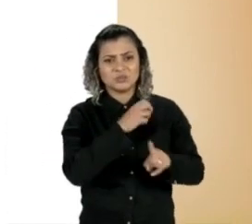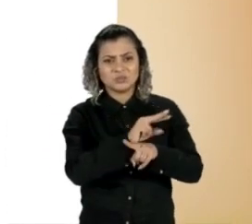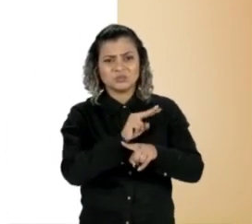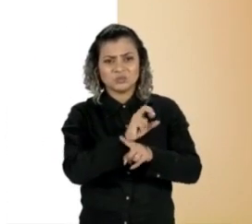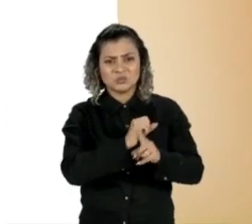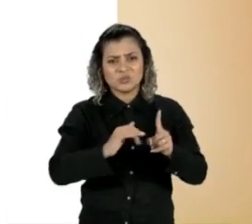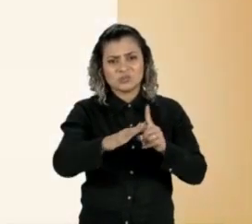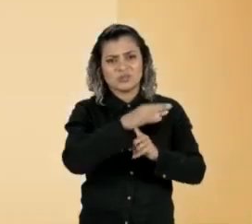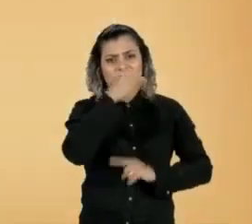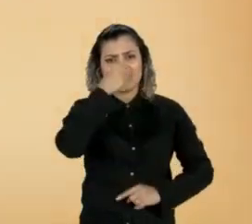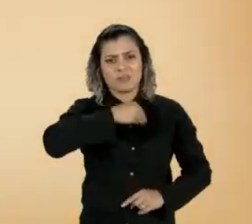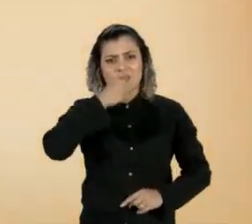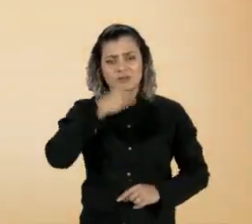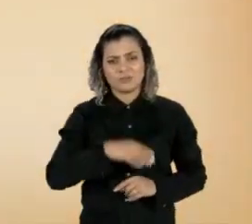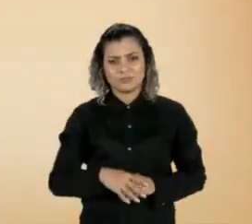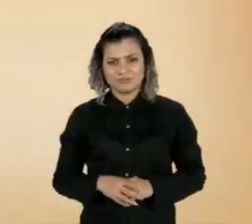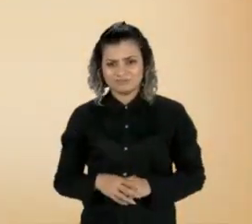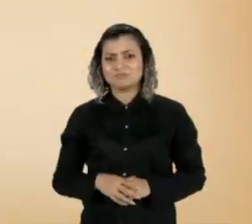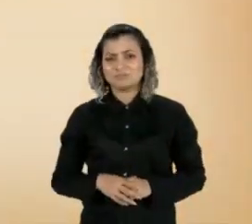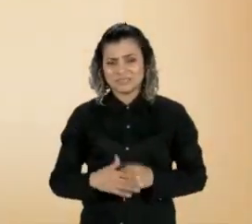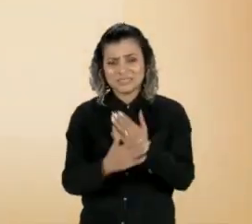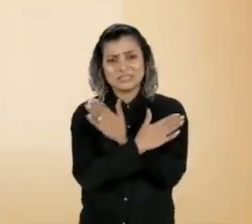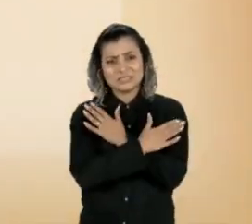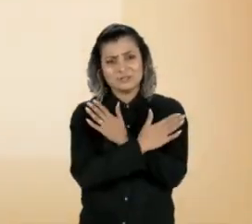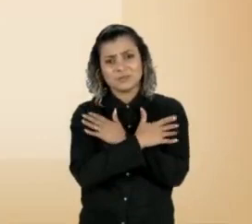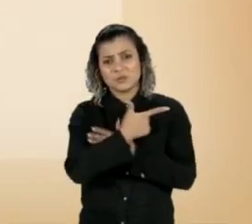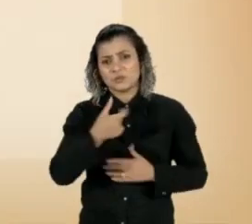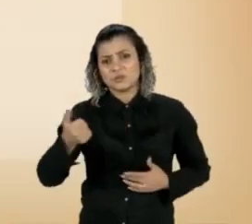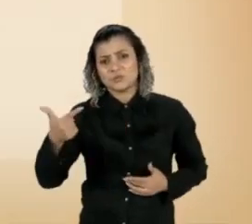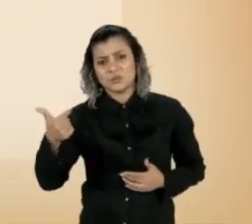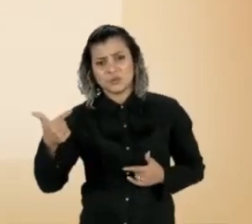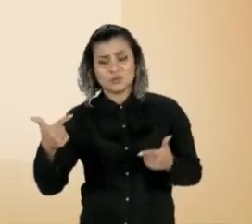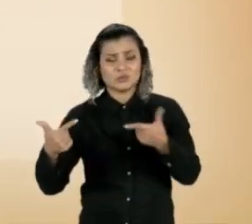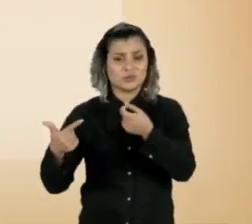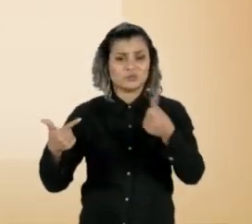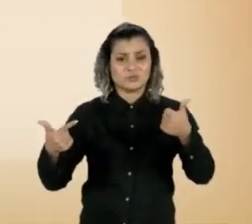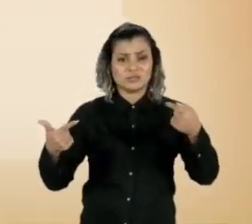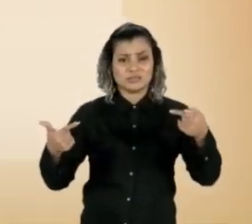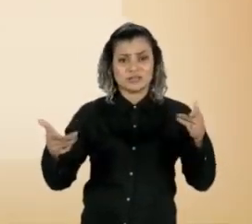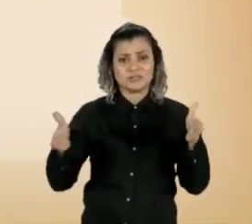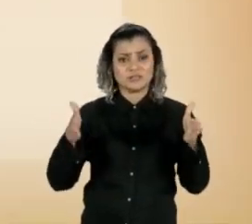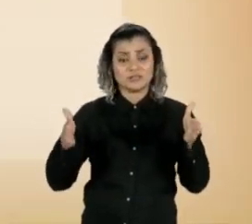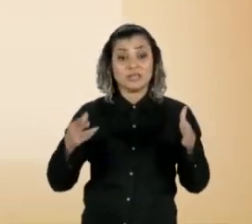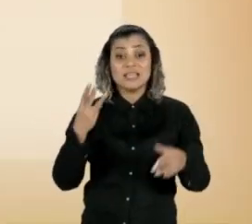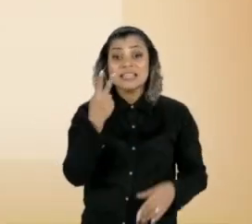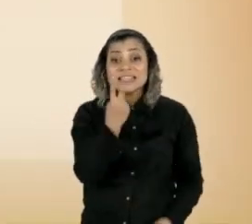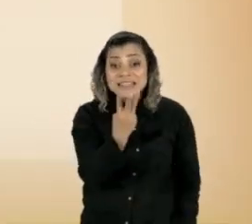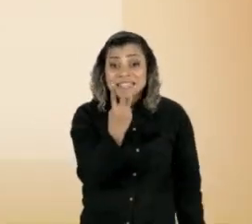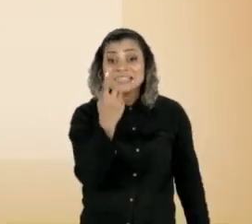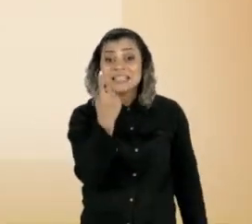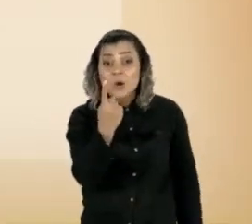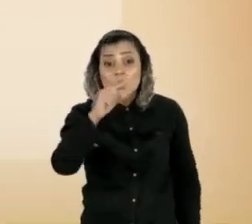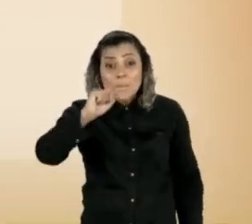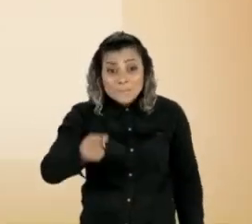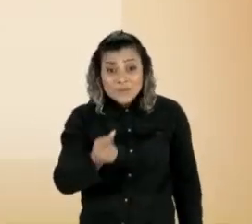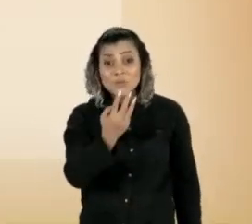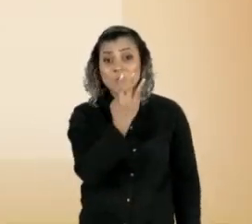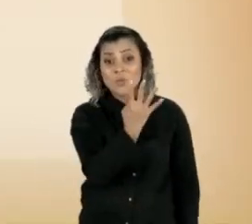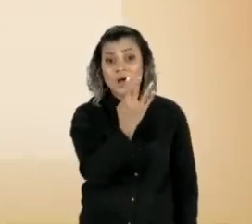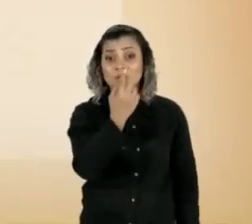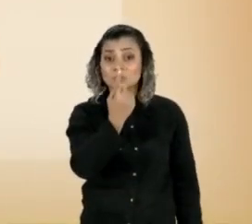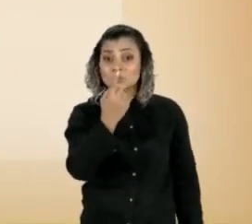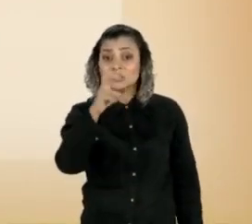social fracos. O aumento no desemprego entre 2012 e 2017 foi associado a